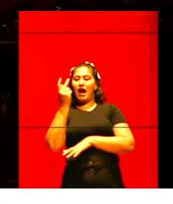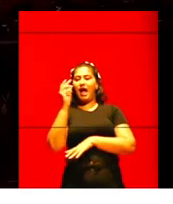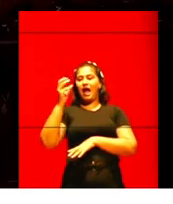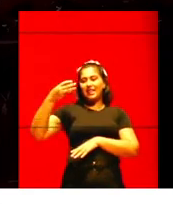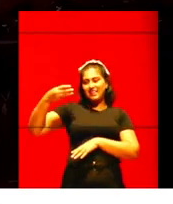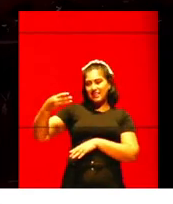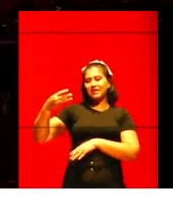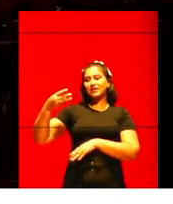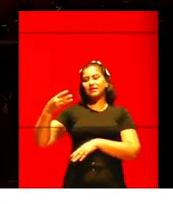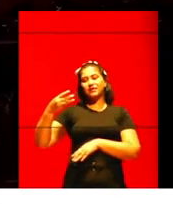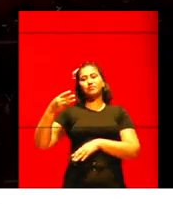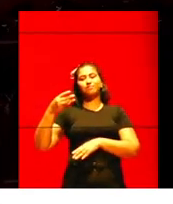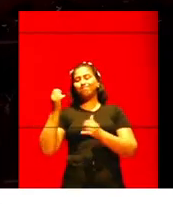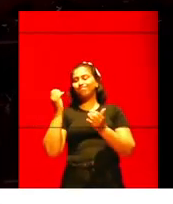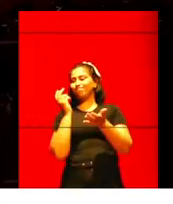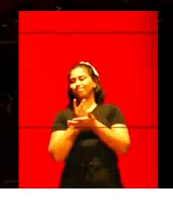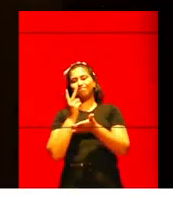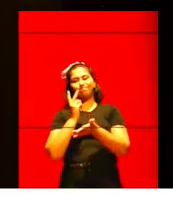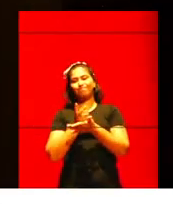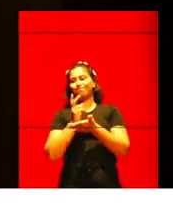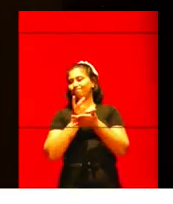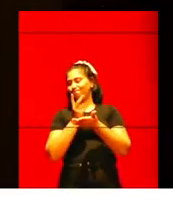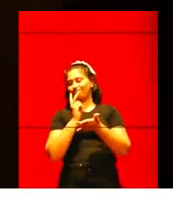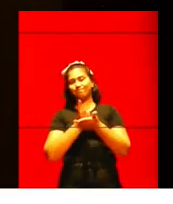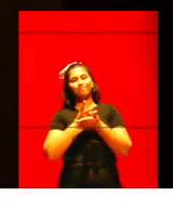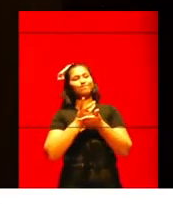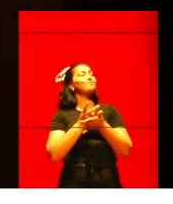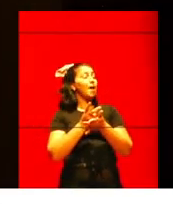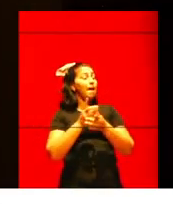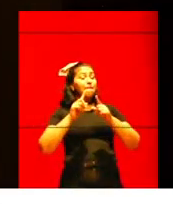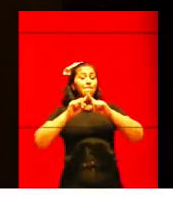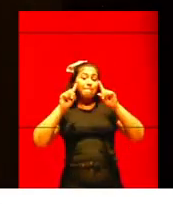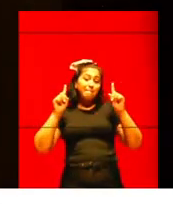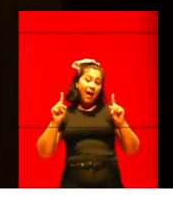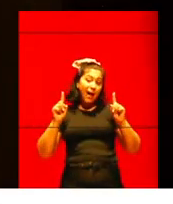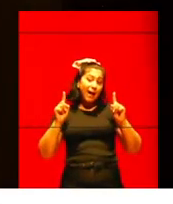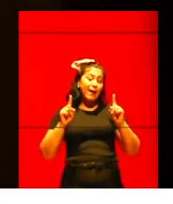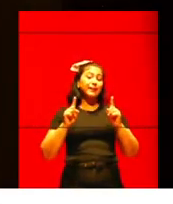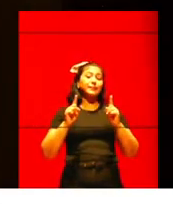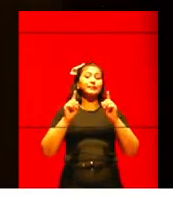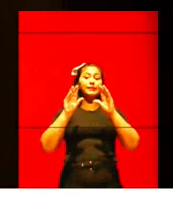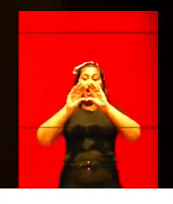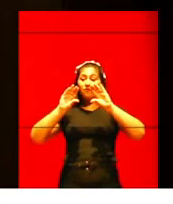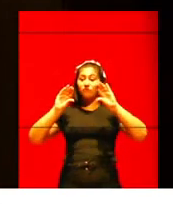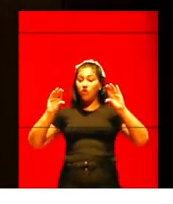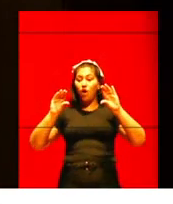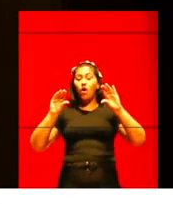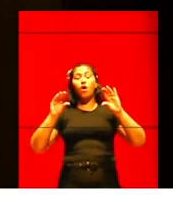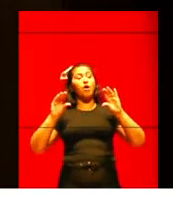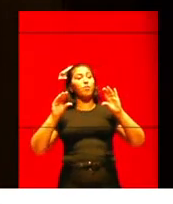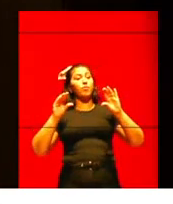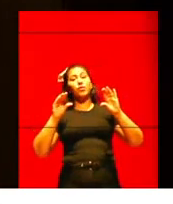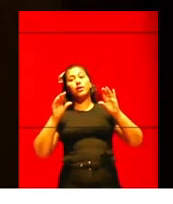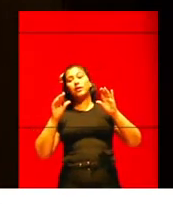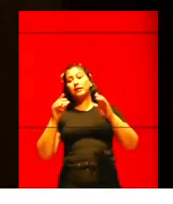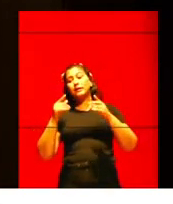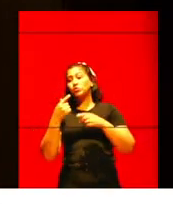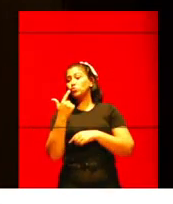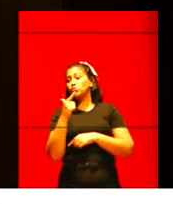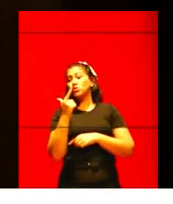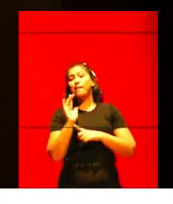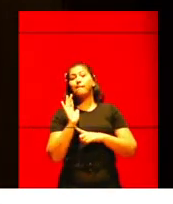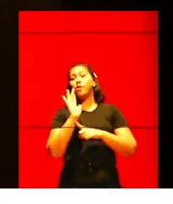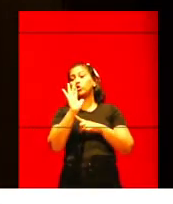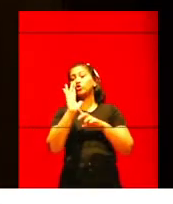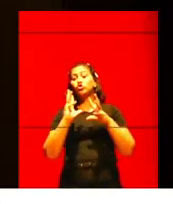seja, é o mesmo composto, porém está na forma condensada, onde não aparecem todas